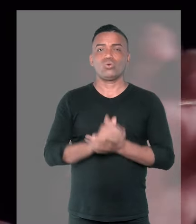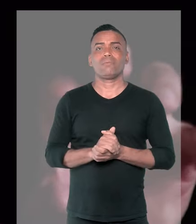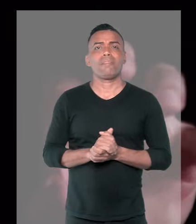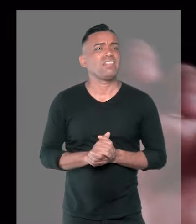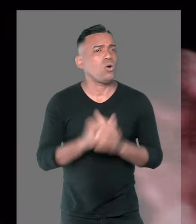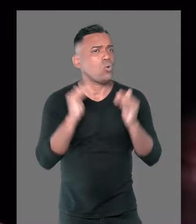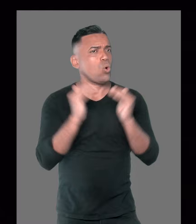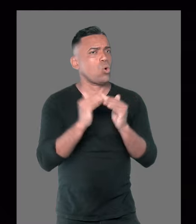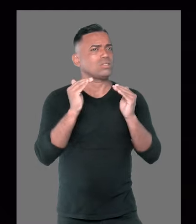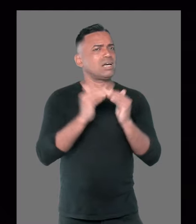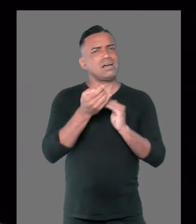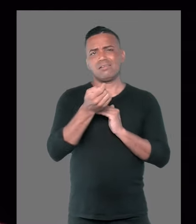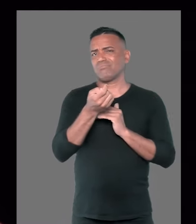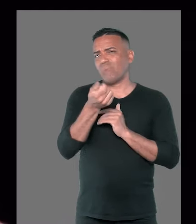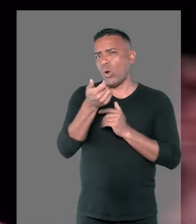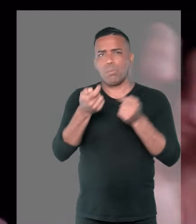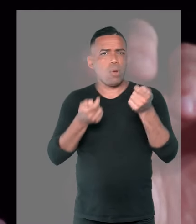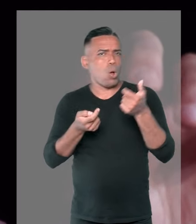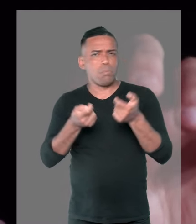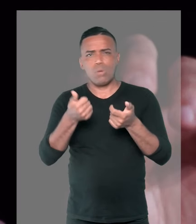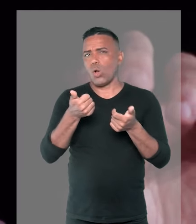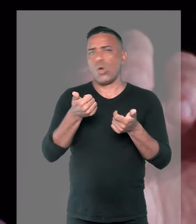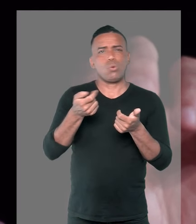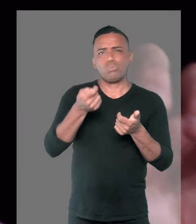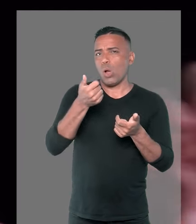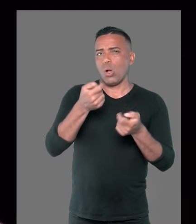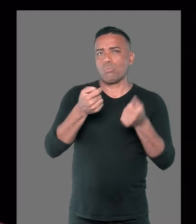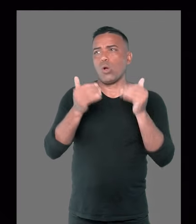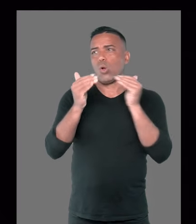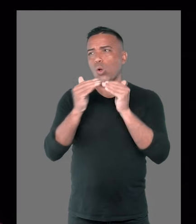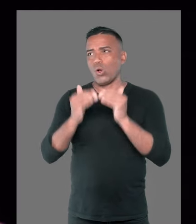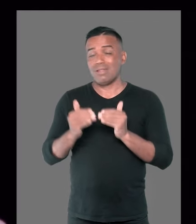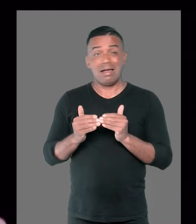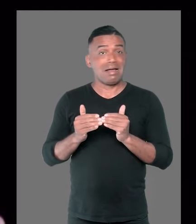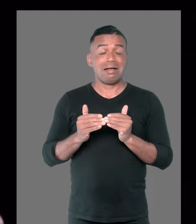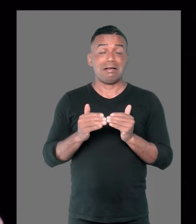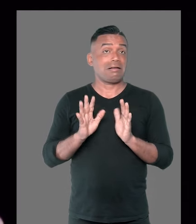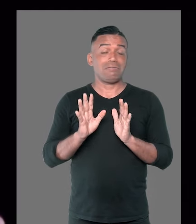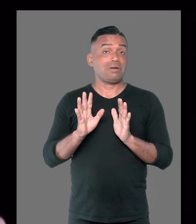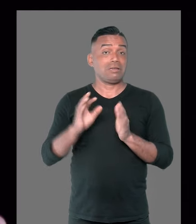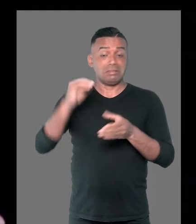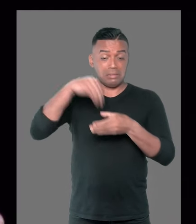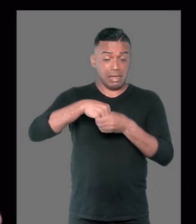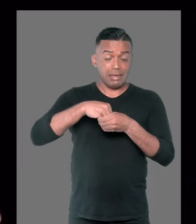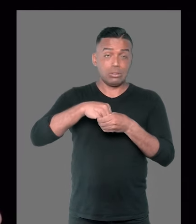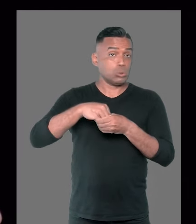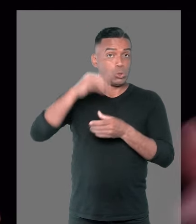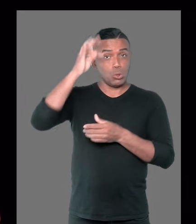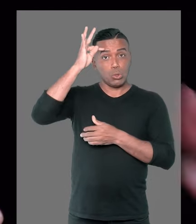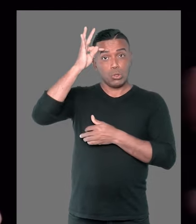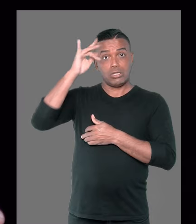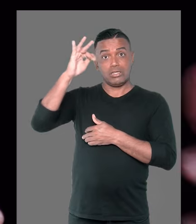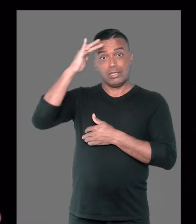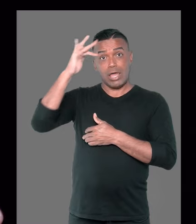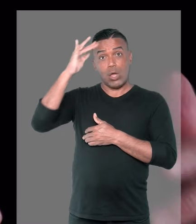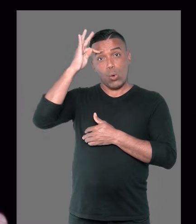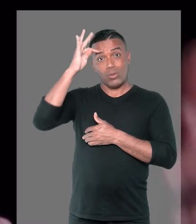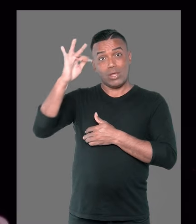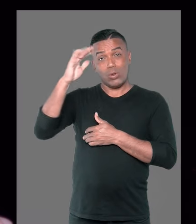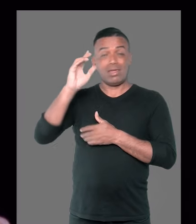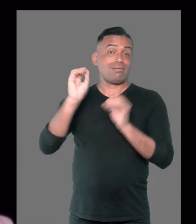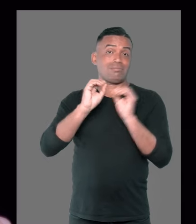concordando Com pequenas coisas e as pequenas coisas que a gente concordava não estavam em nenhuma teoria e e a gente começou a pensar